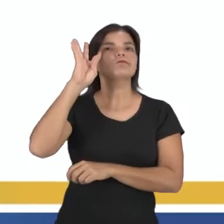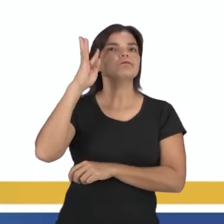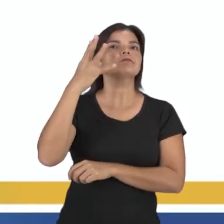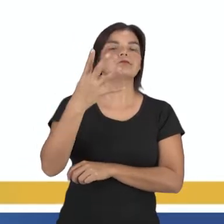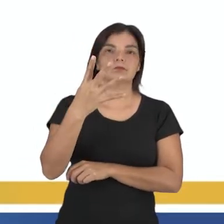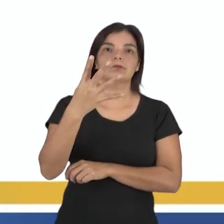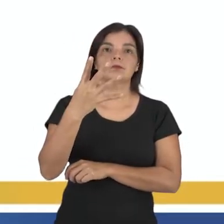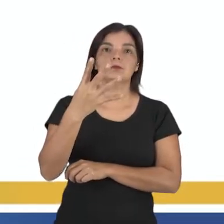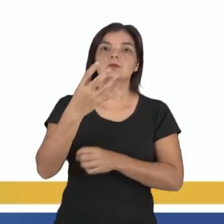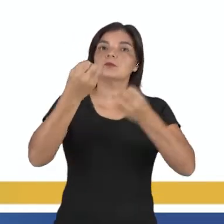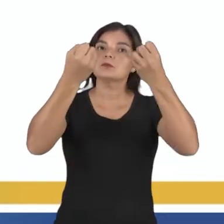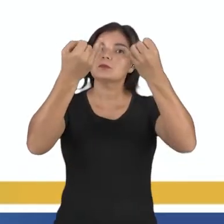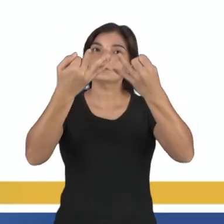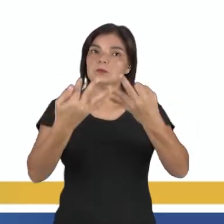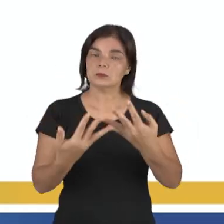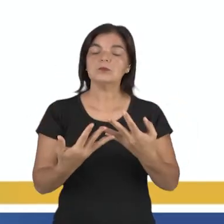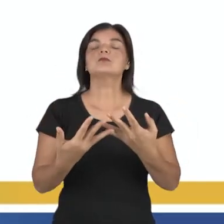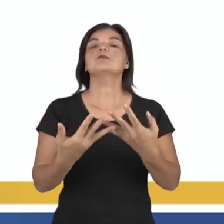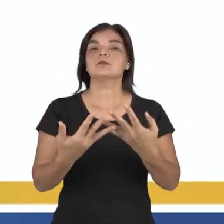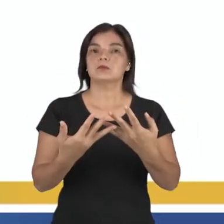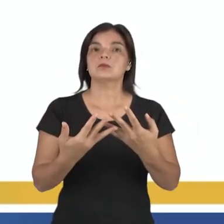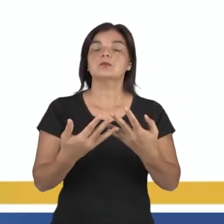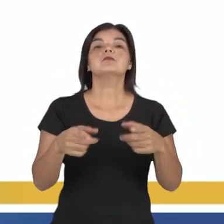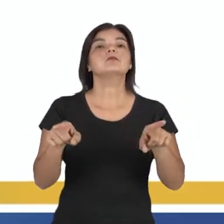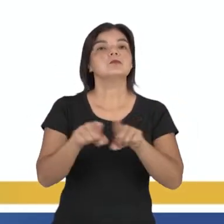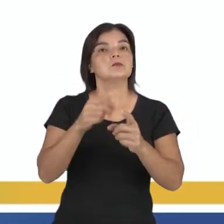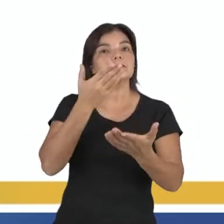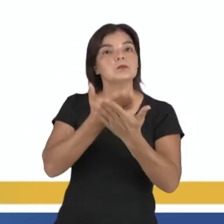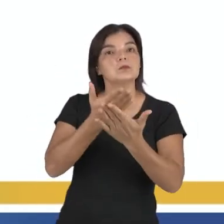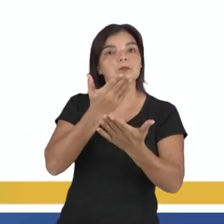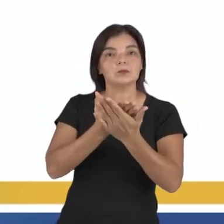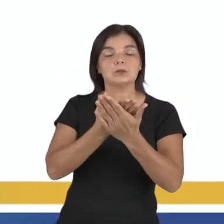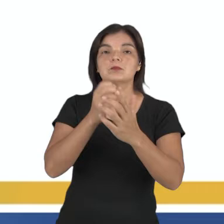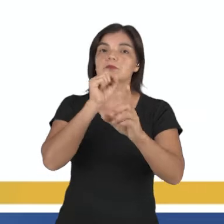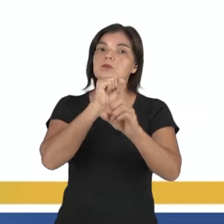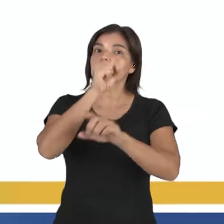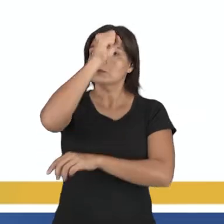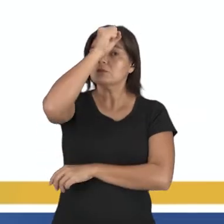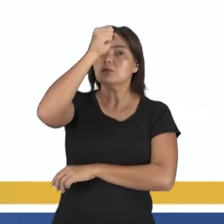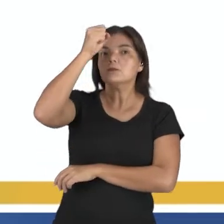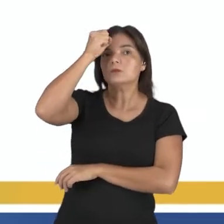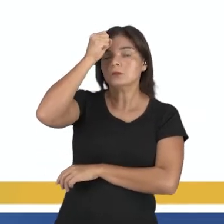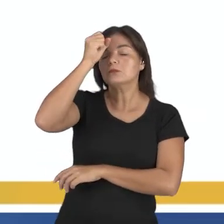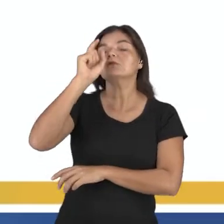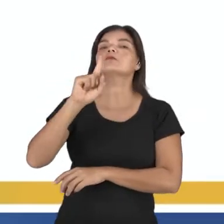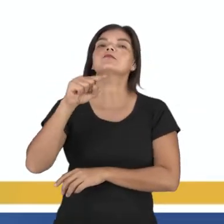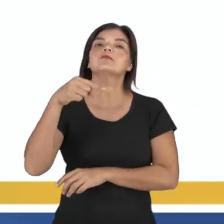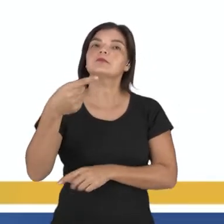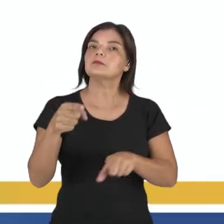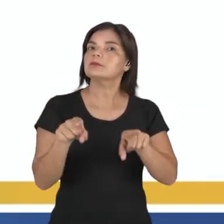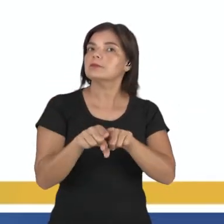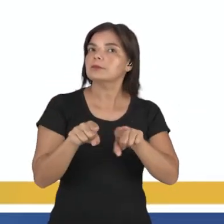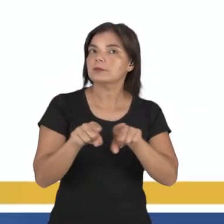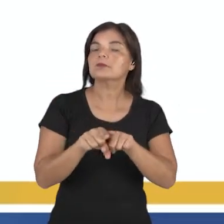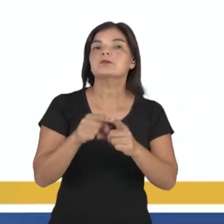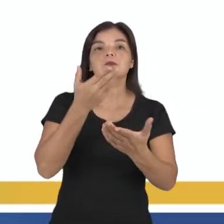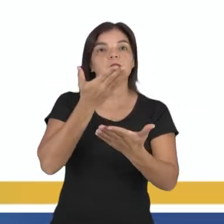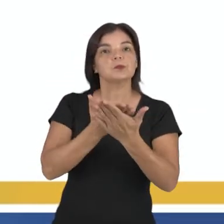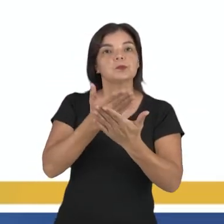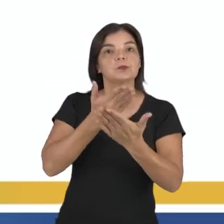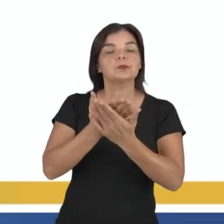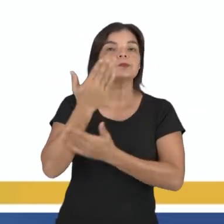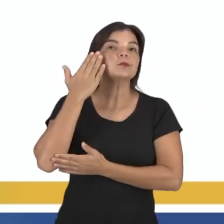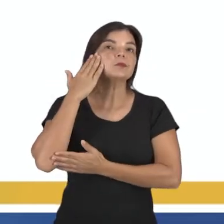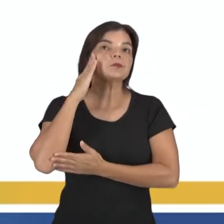resolveu distinguir aquilo que deve ser estudado pela sociologia daquilo que deve ser estudado